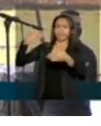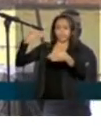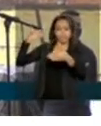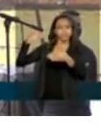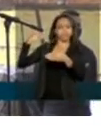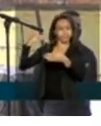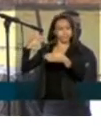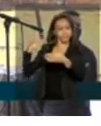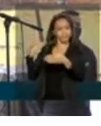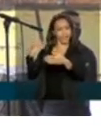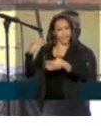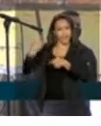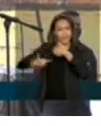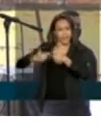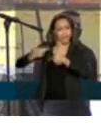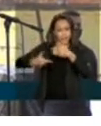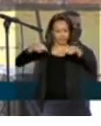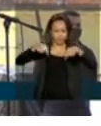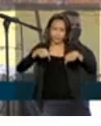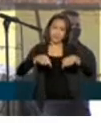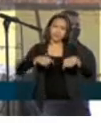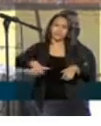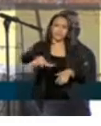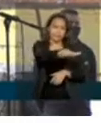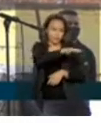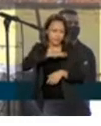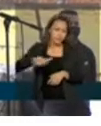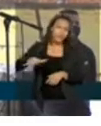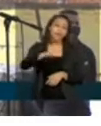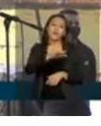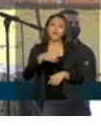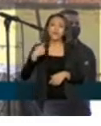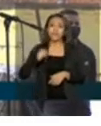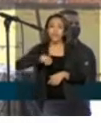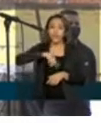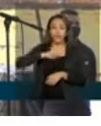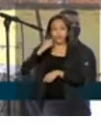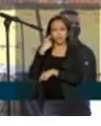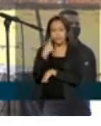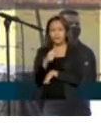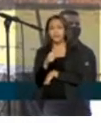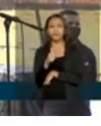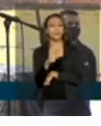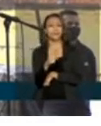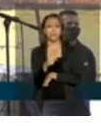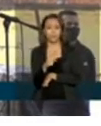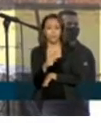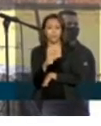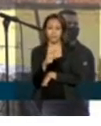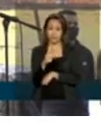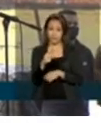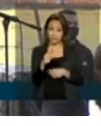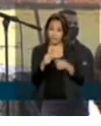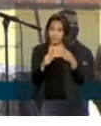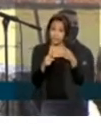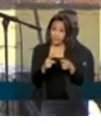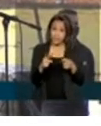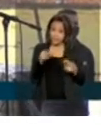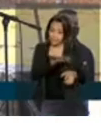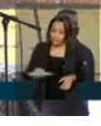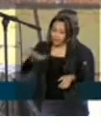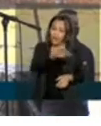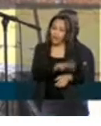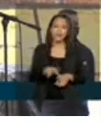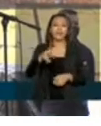nós estamos aqui no bioma Pantanal e vivenciamos um dos momentos do ciclo do Pantanal, que é